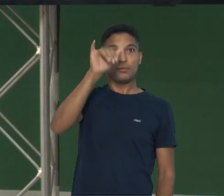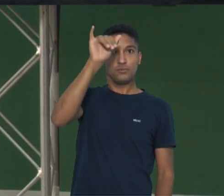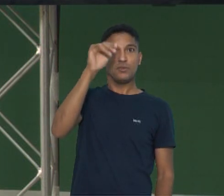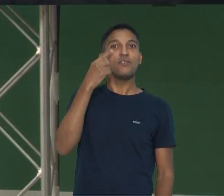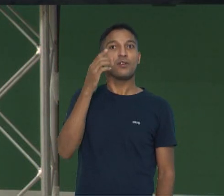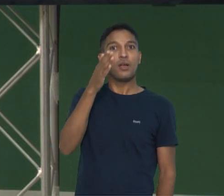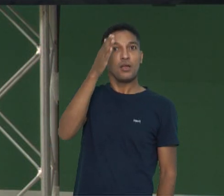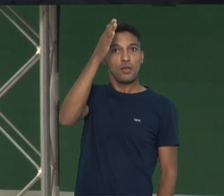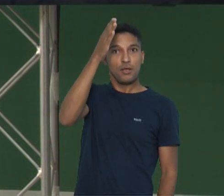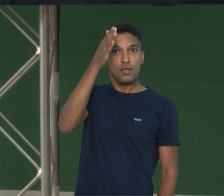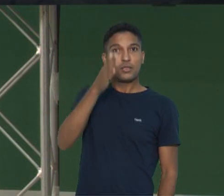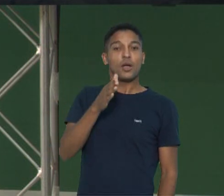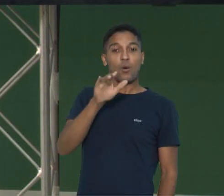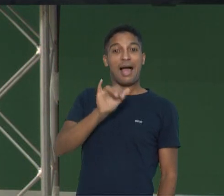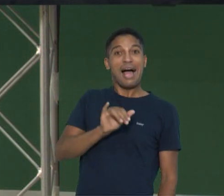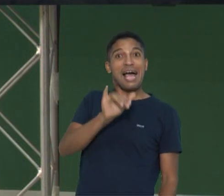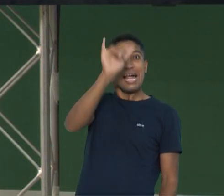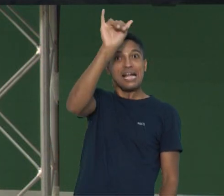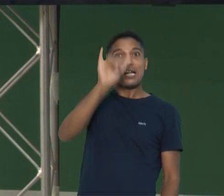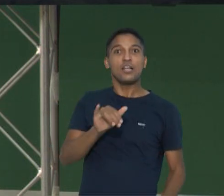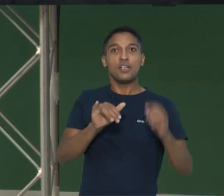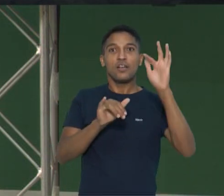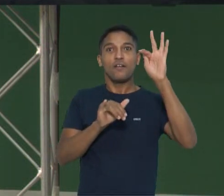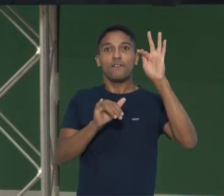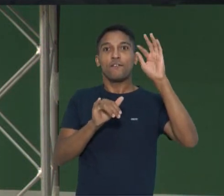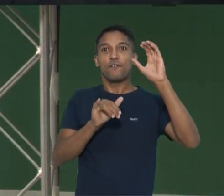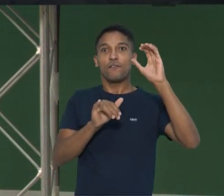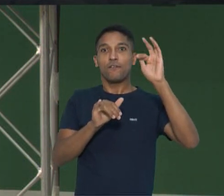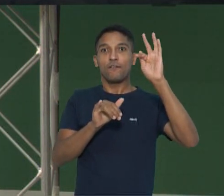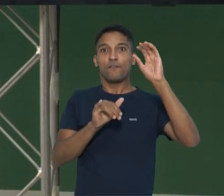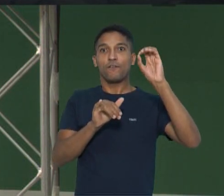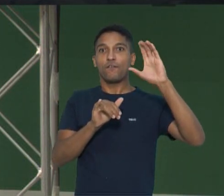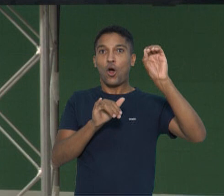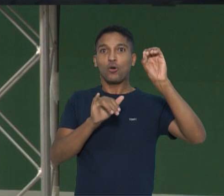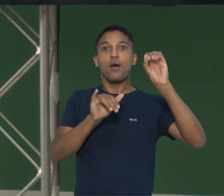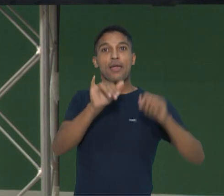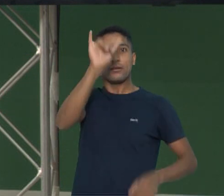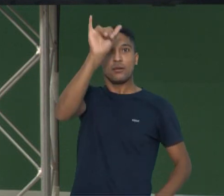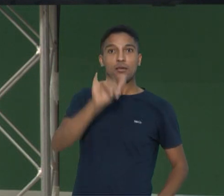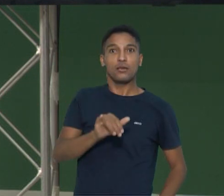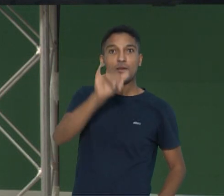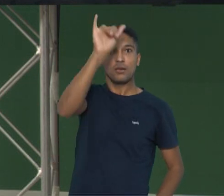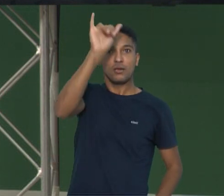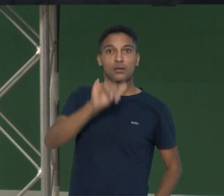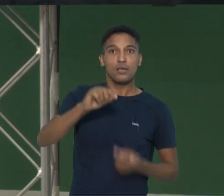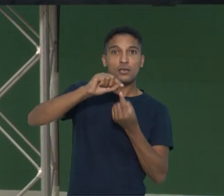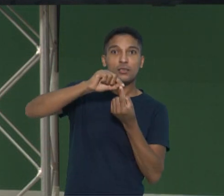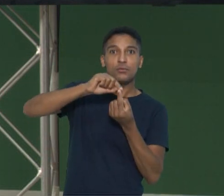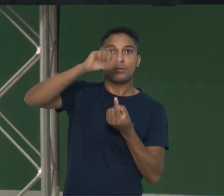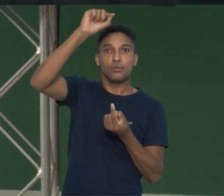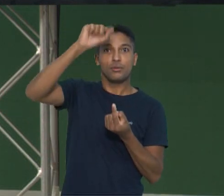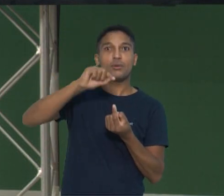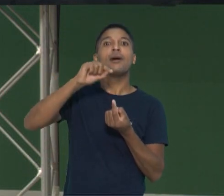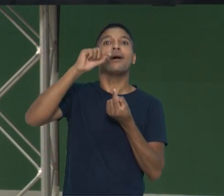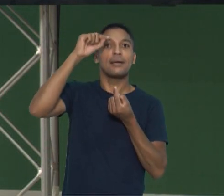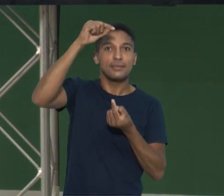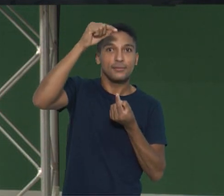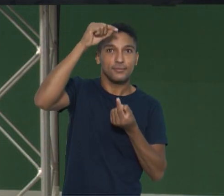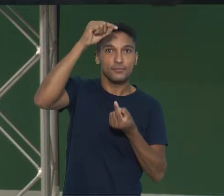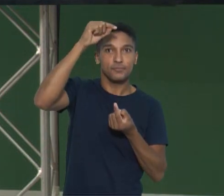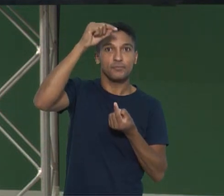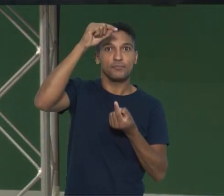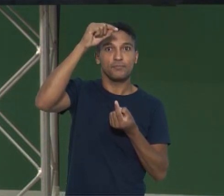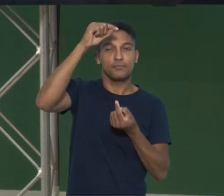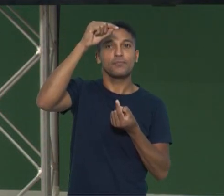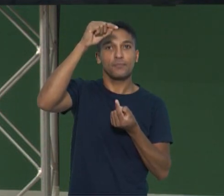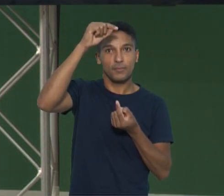estão sobre o eixo y. Quis fazer uma outra abordagem com vocês, né? De que agora os focos estão sobre o eixo y, então temos